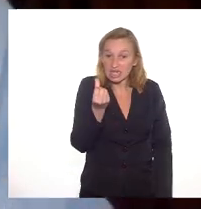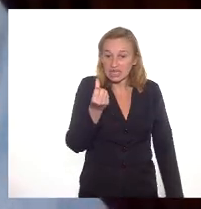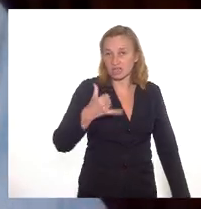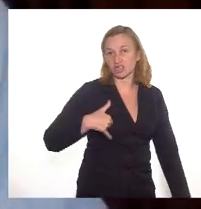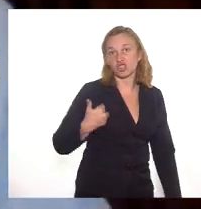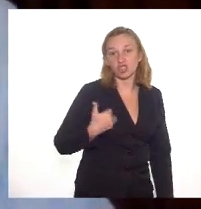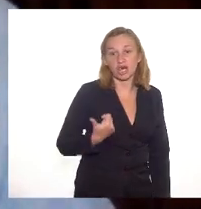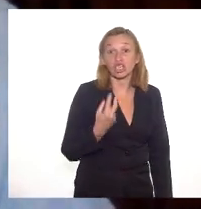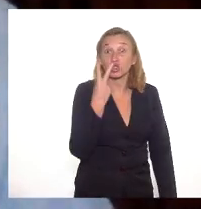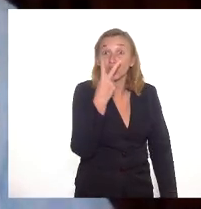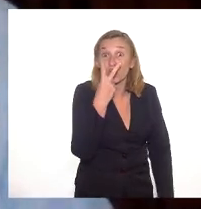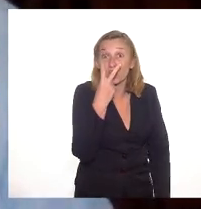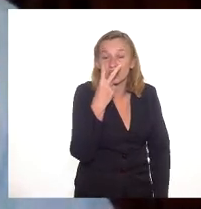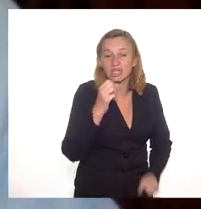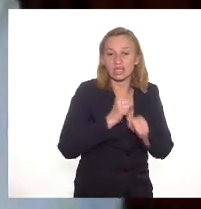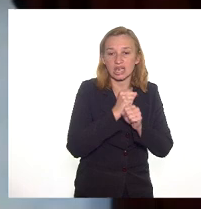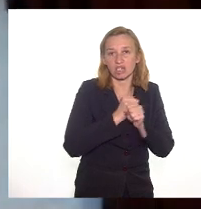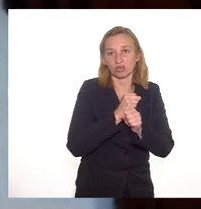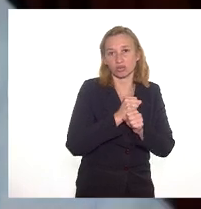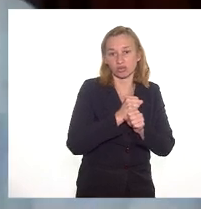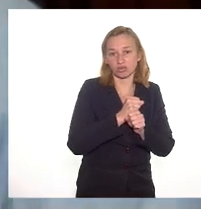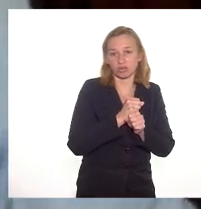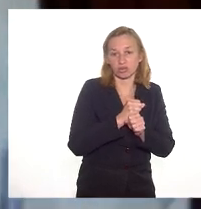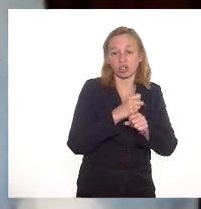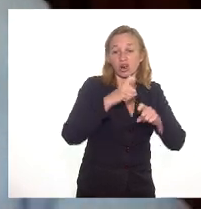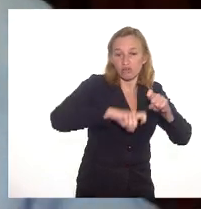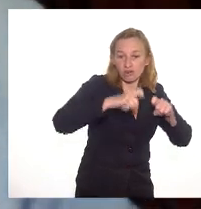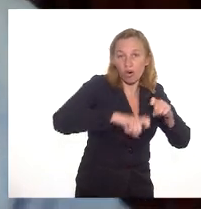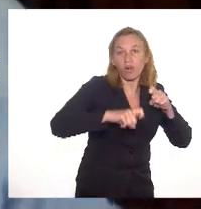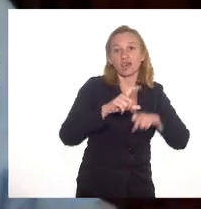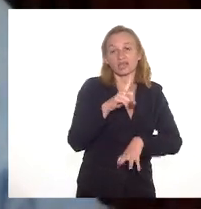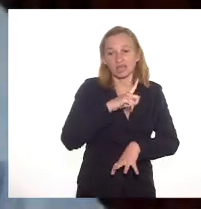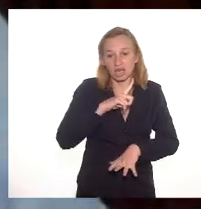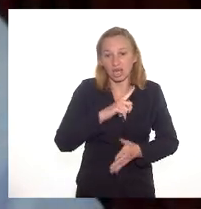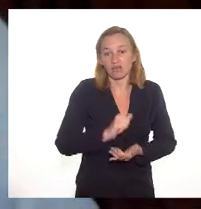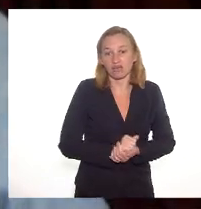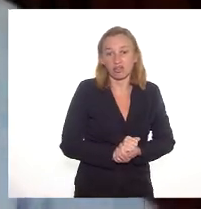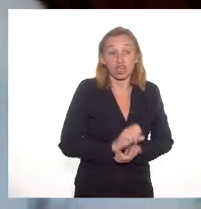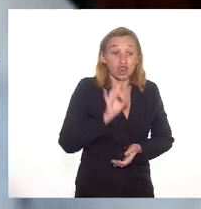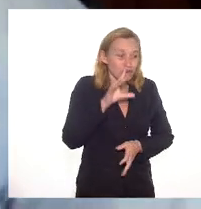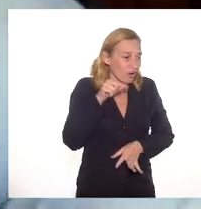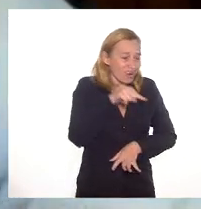por 2 anos violentada. Então, ali, só ali já tem